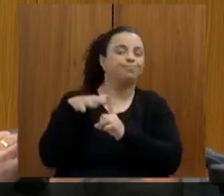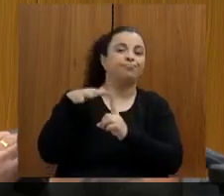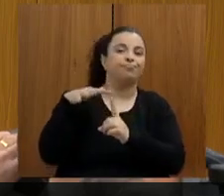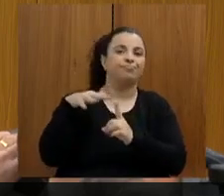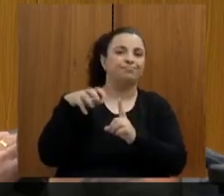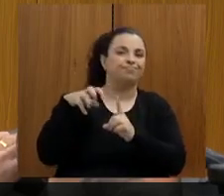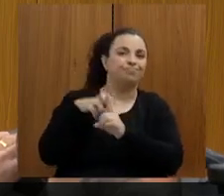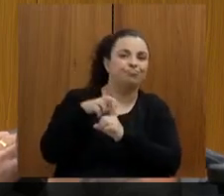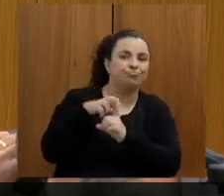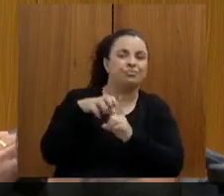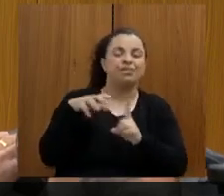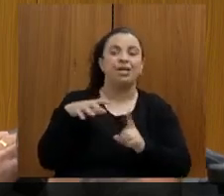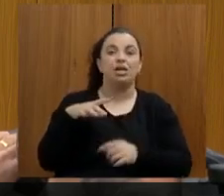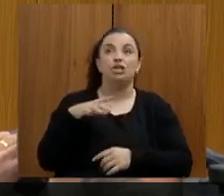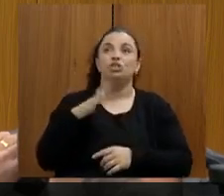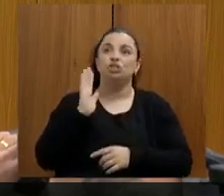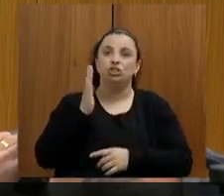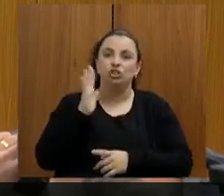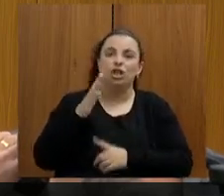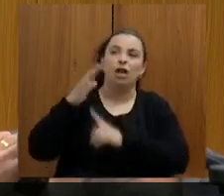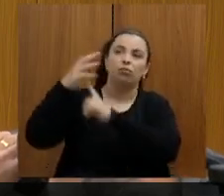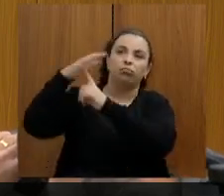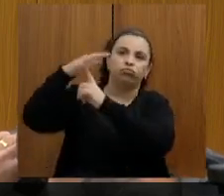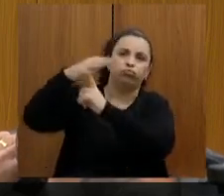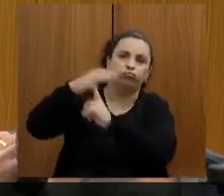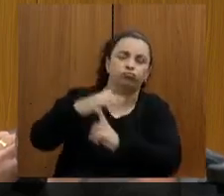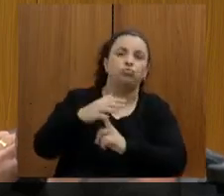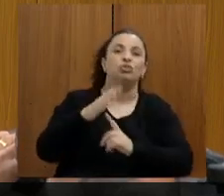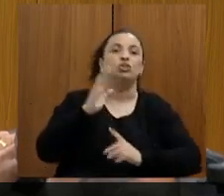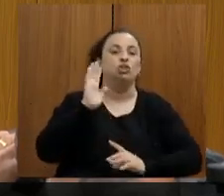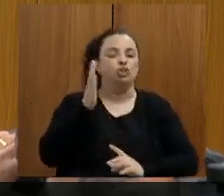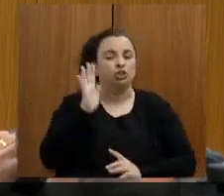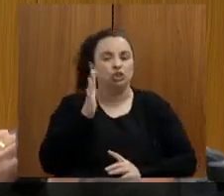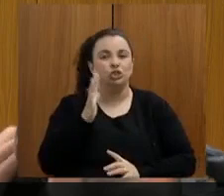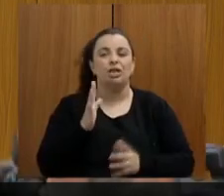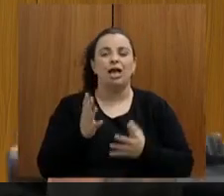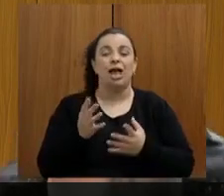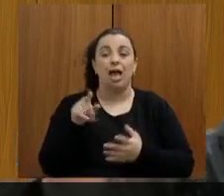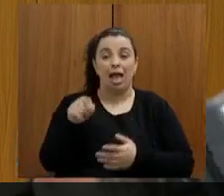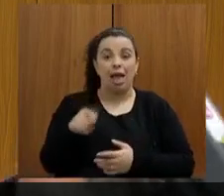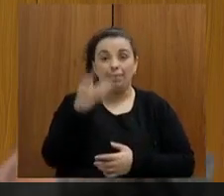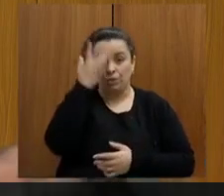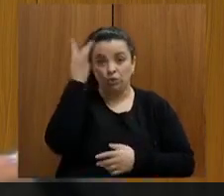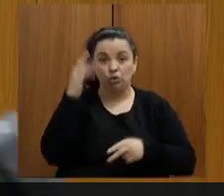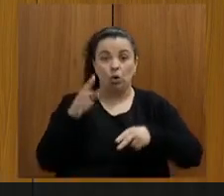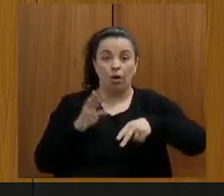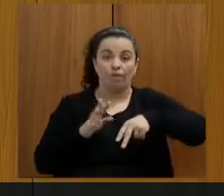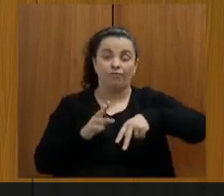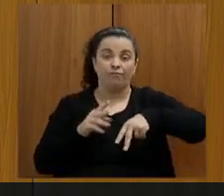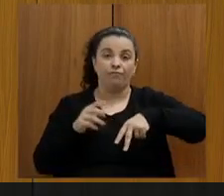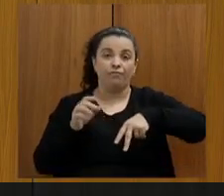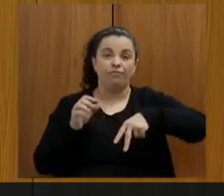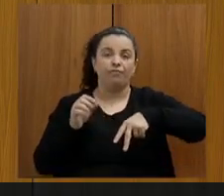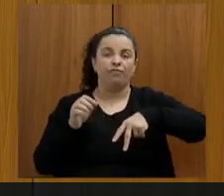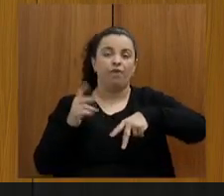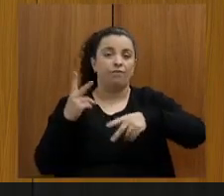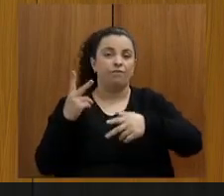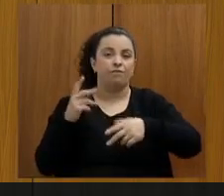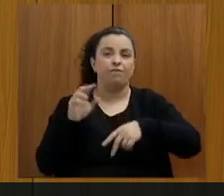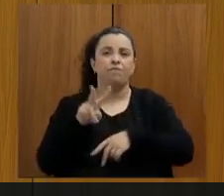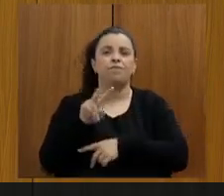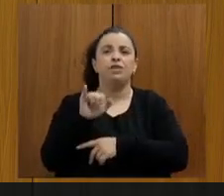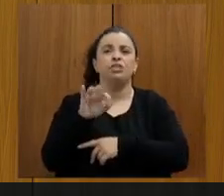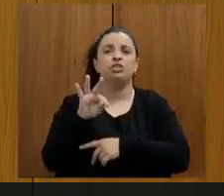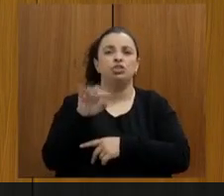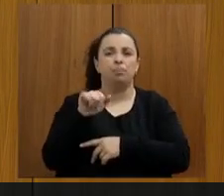já tinha o helicópteros carros que tinham passado por mim e as vítimas sendo atendidas Eu fiquei impressionado